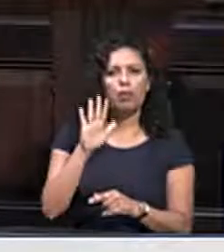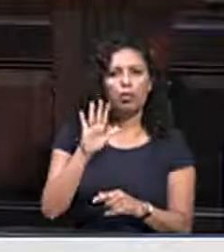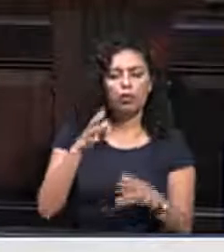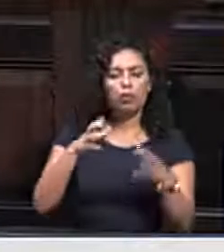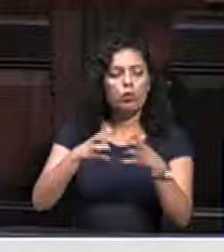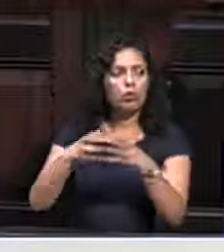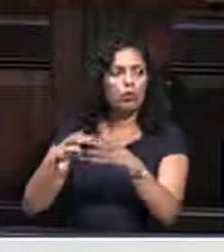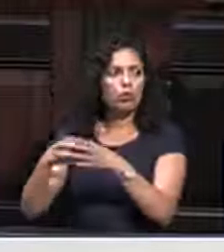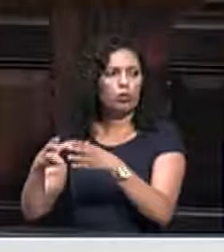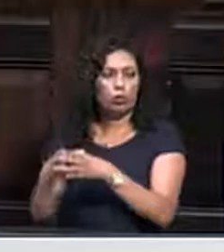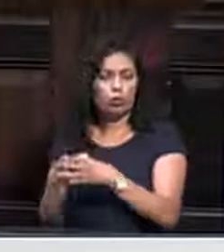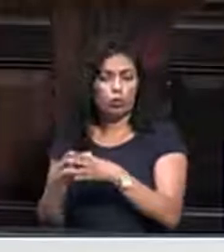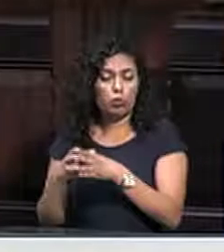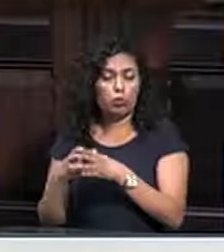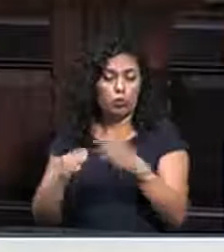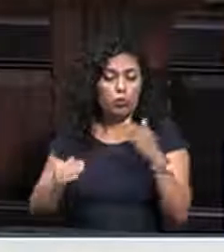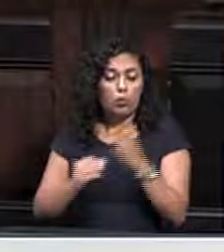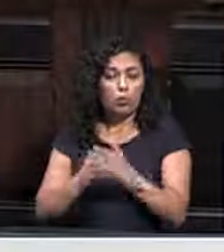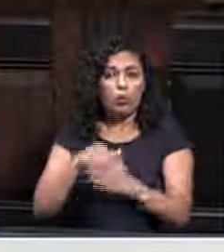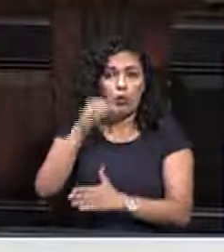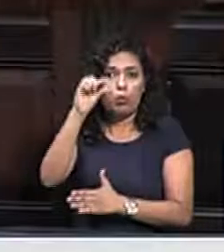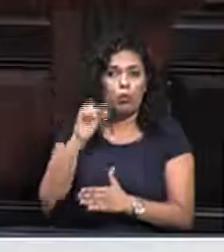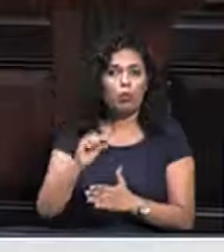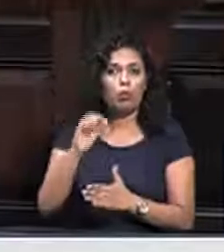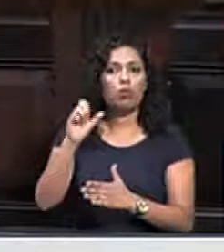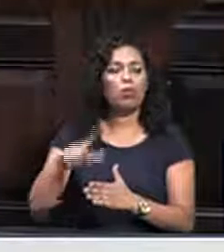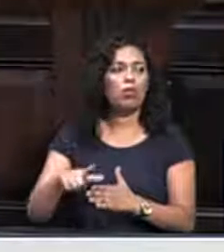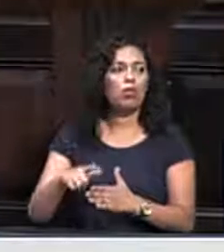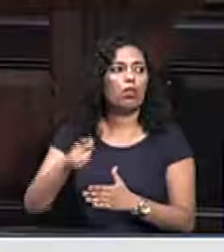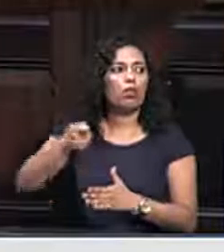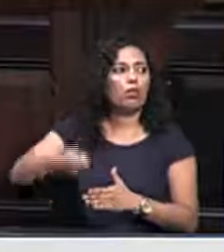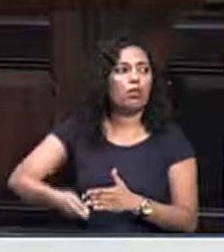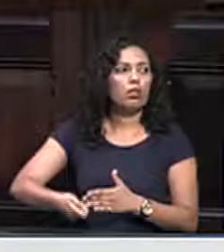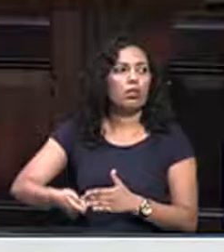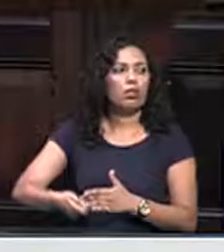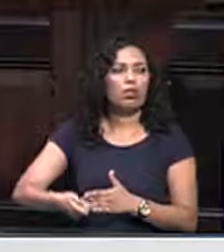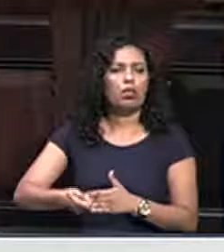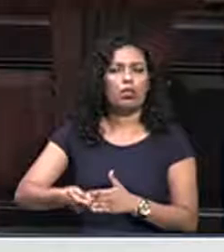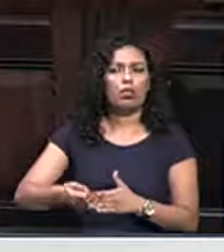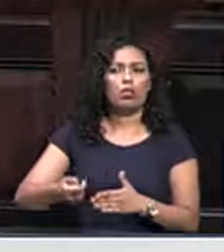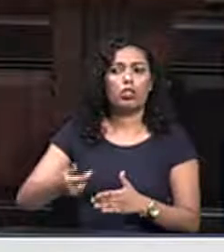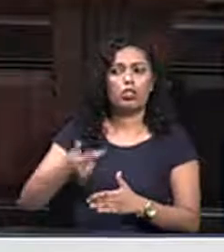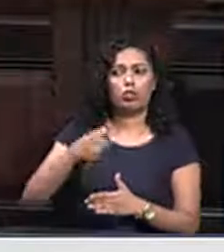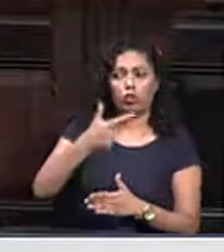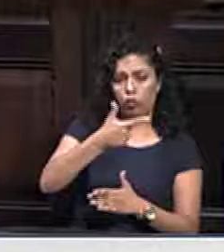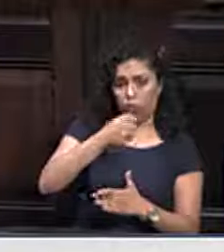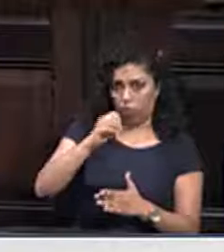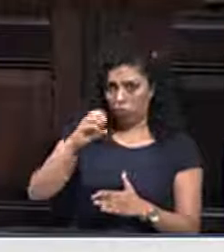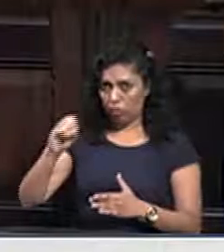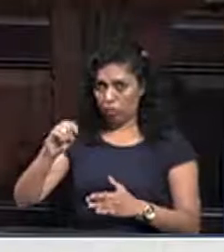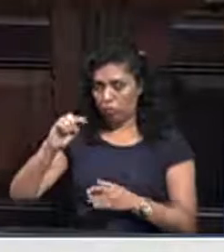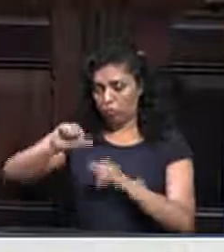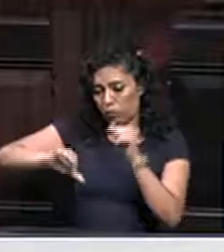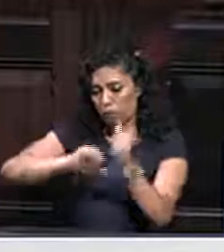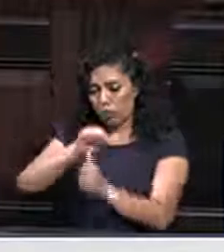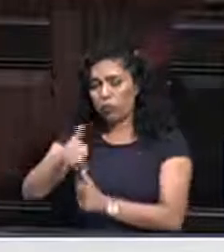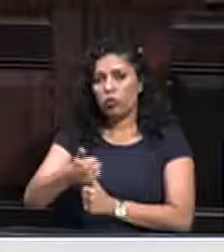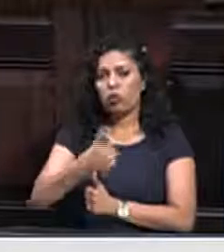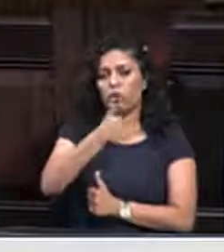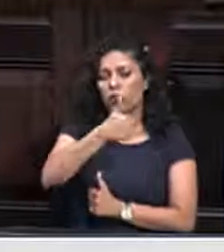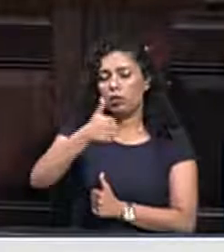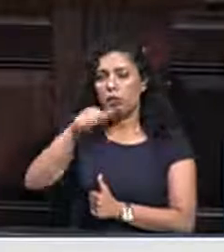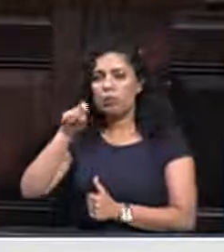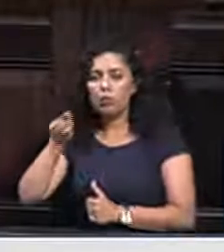os limites mínimos para a obrigatoriedade passam de 200 para 1.000 hectares. Na lei original,